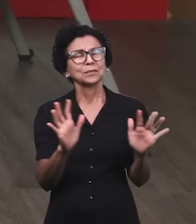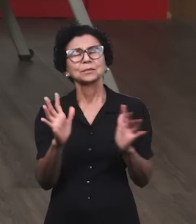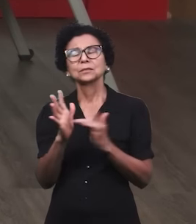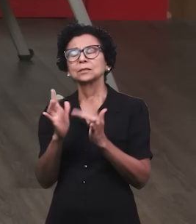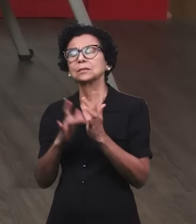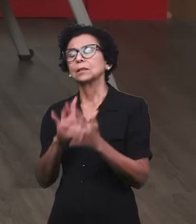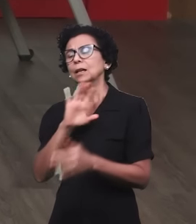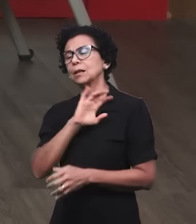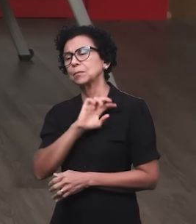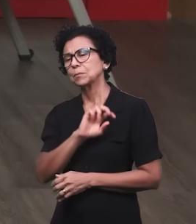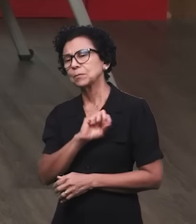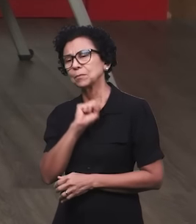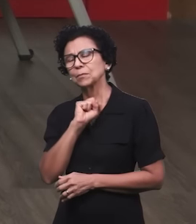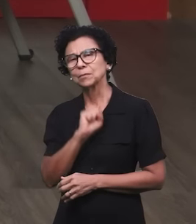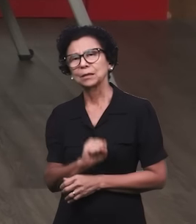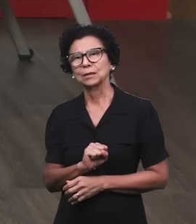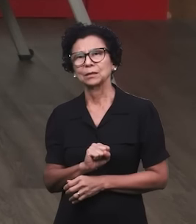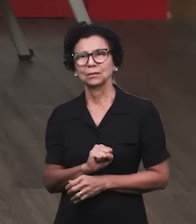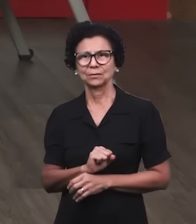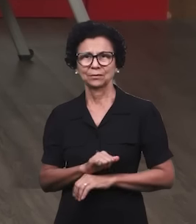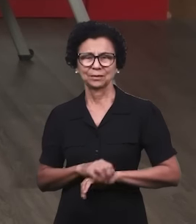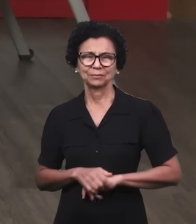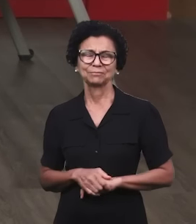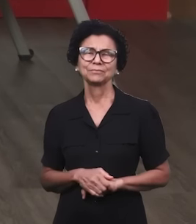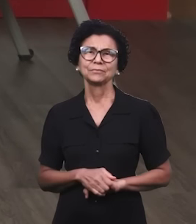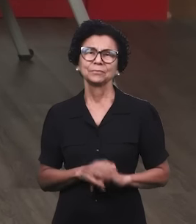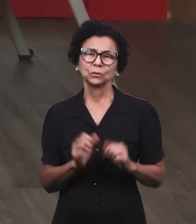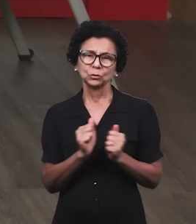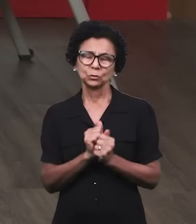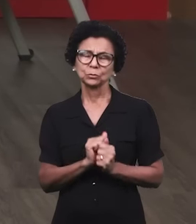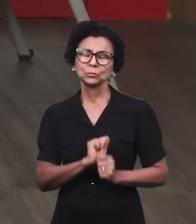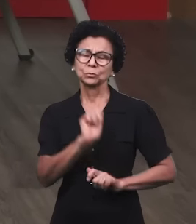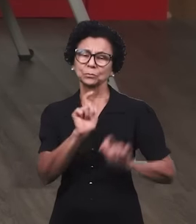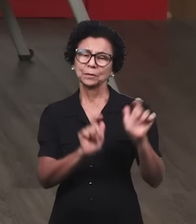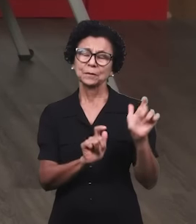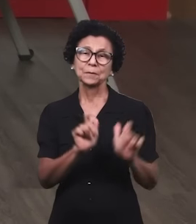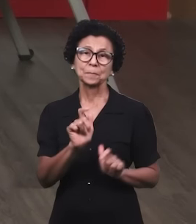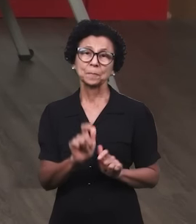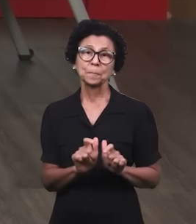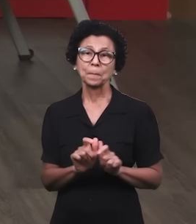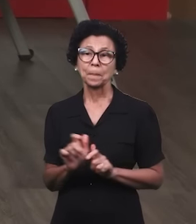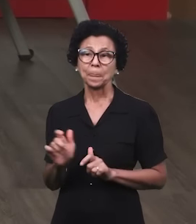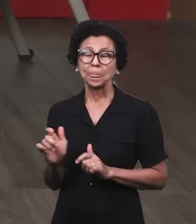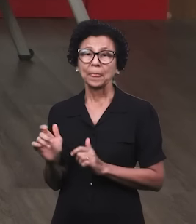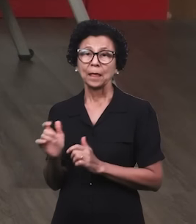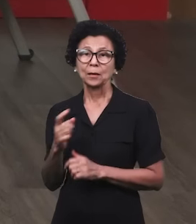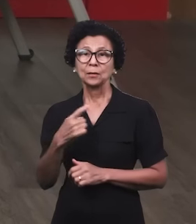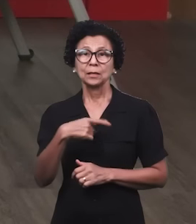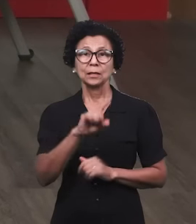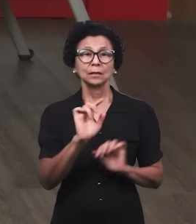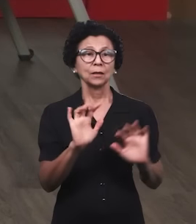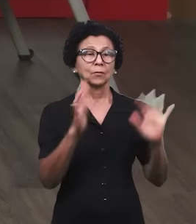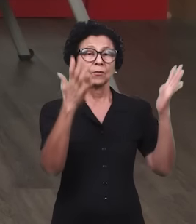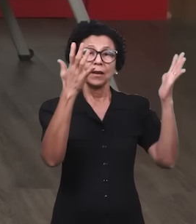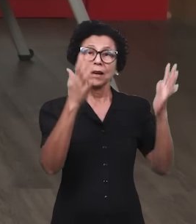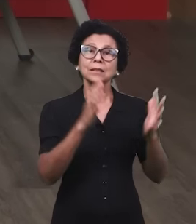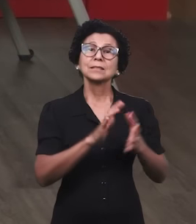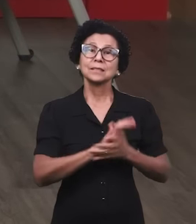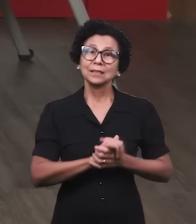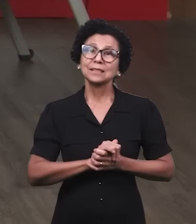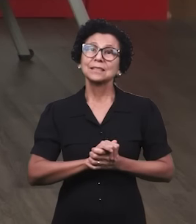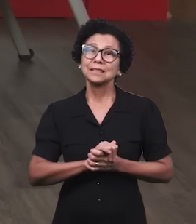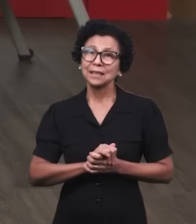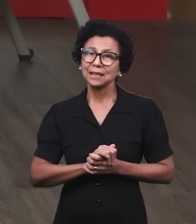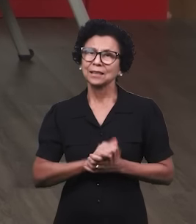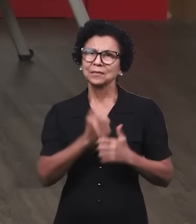amava estar junto das pessoas. Nós falávamos antes, né? Ele ia às festas, o Evangelho de João cita que